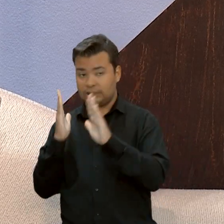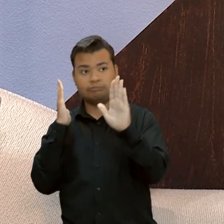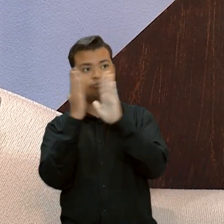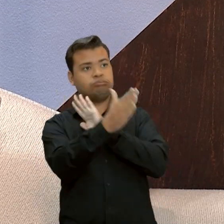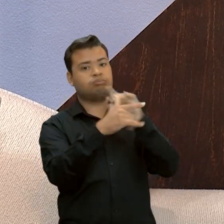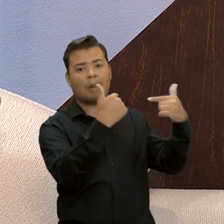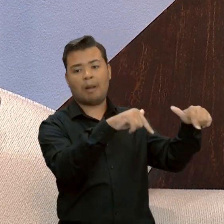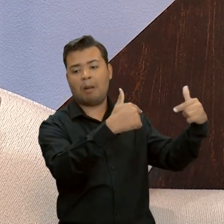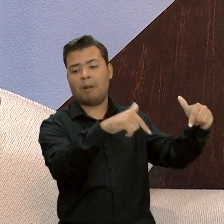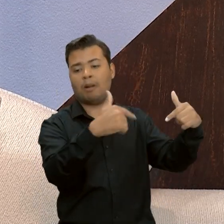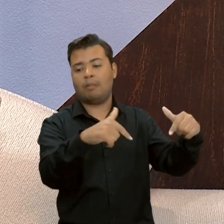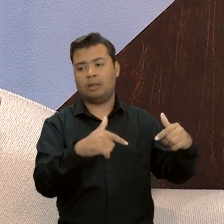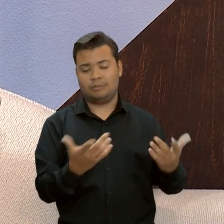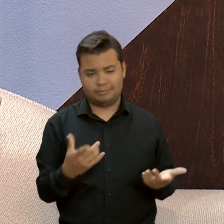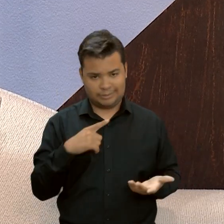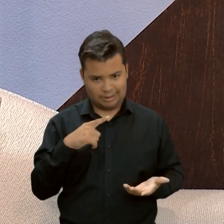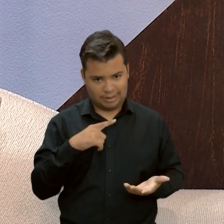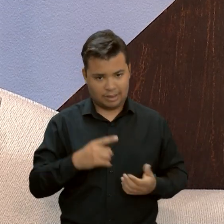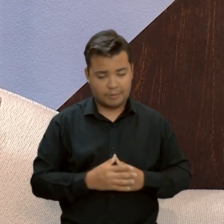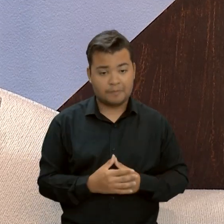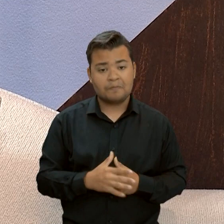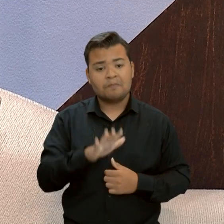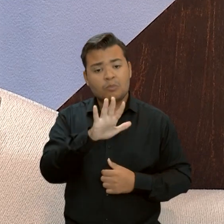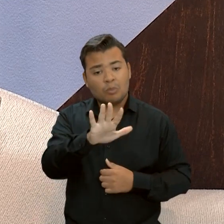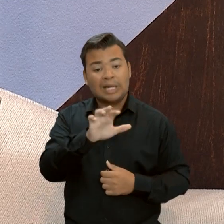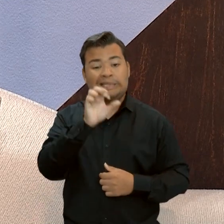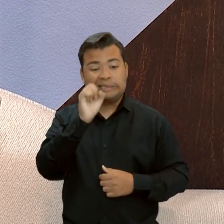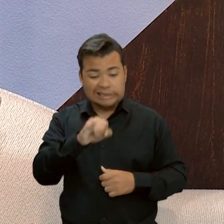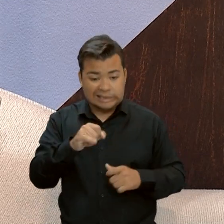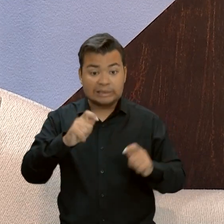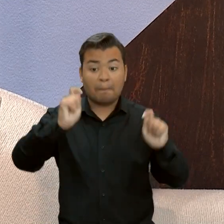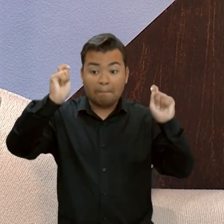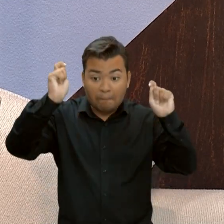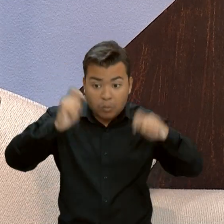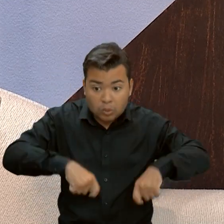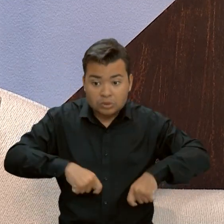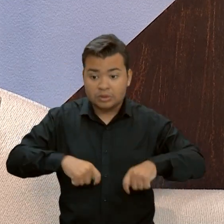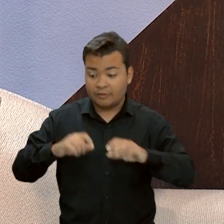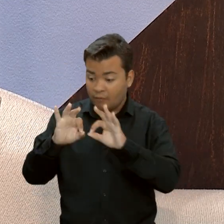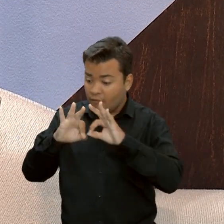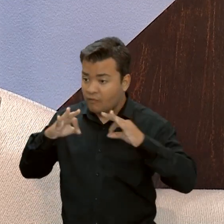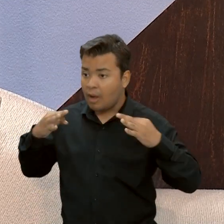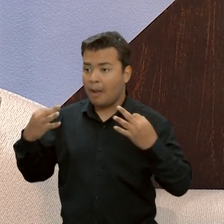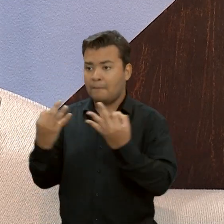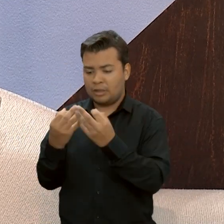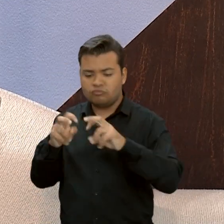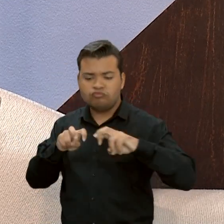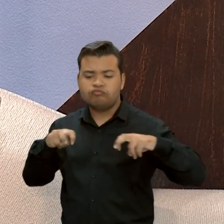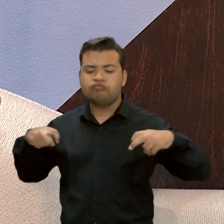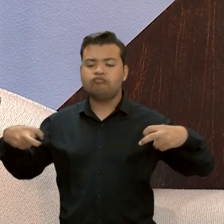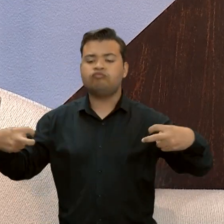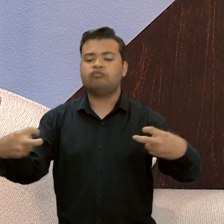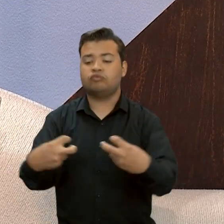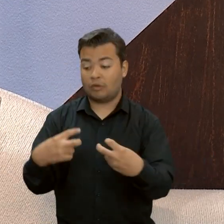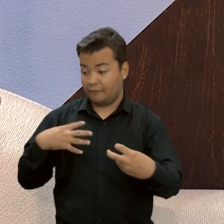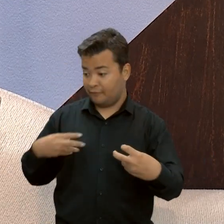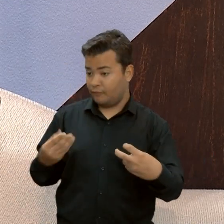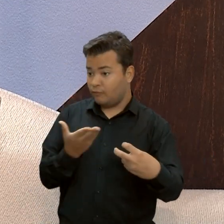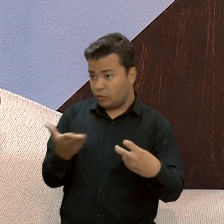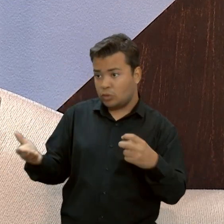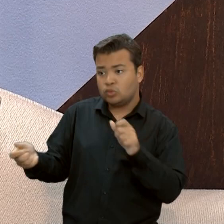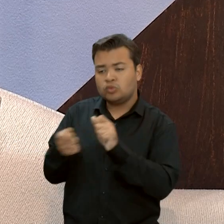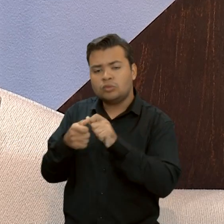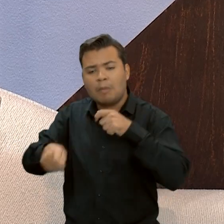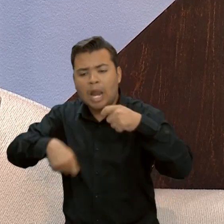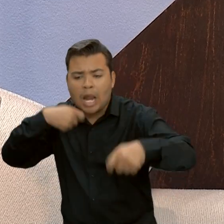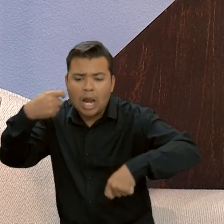Então, quando existe a possibilidade de sentar à mesa com a família, com os filhos, seja como for a